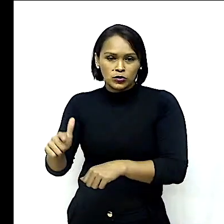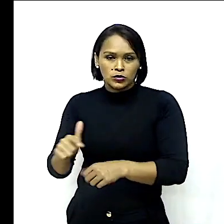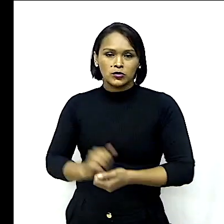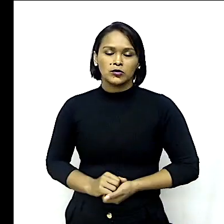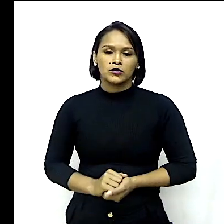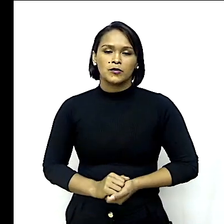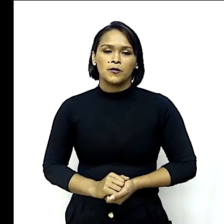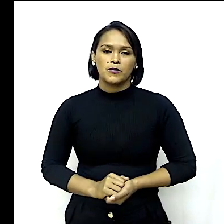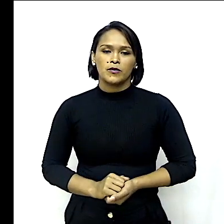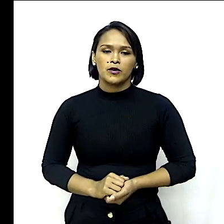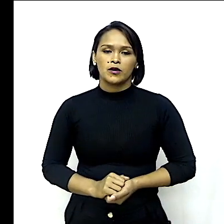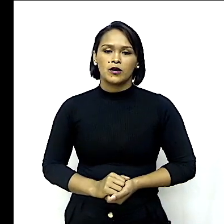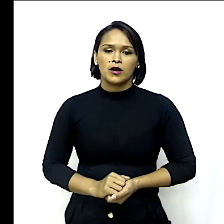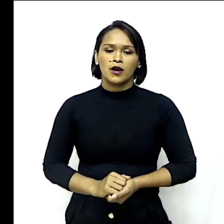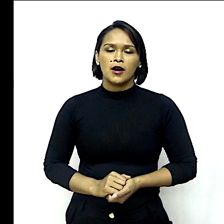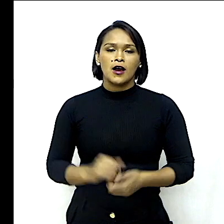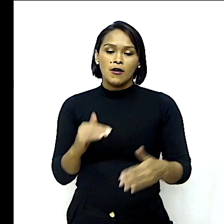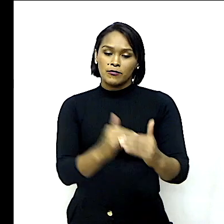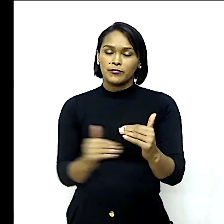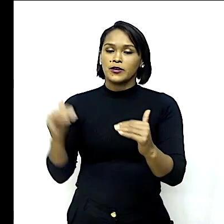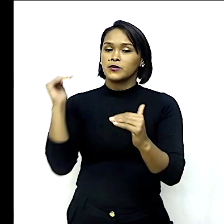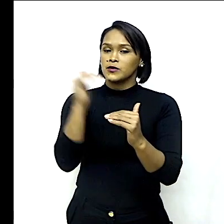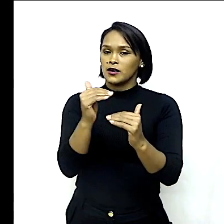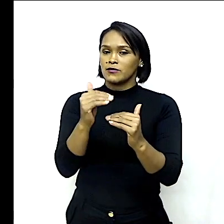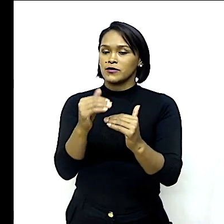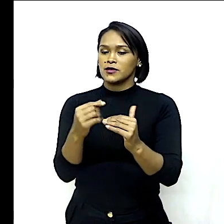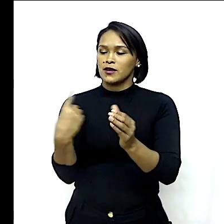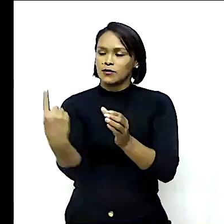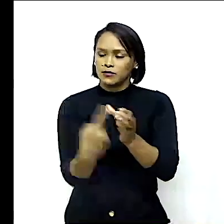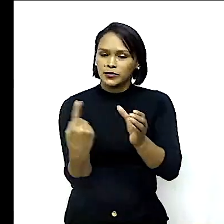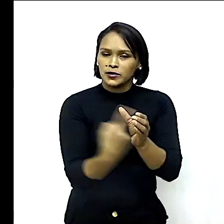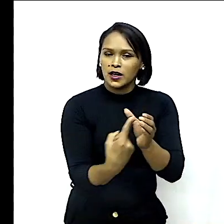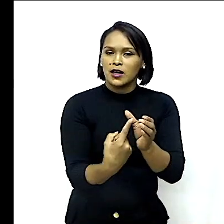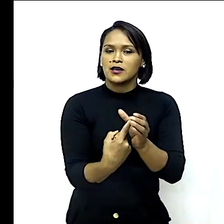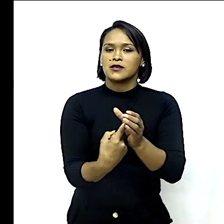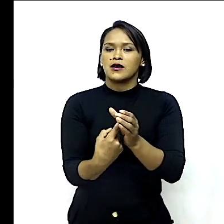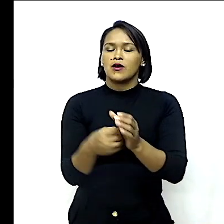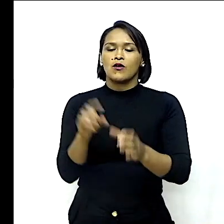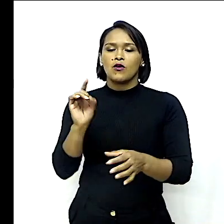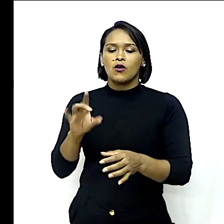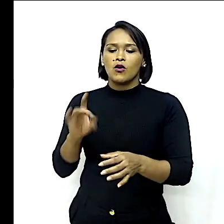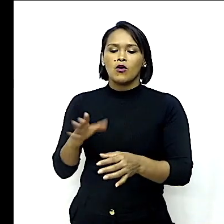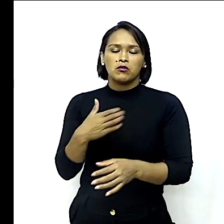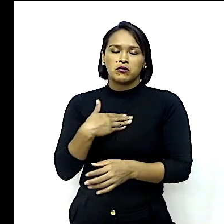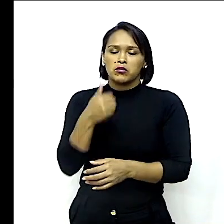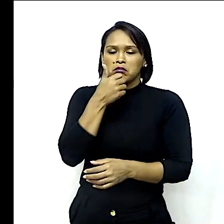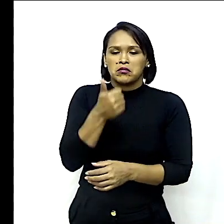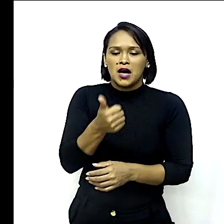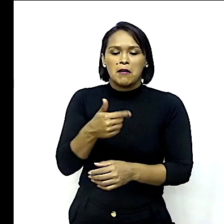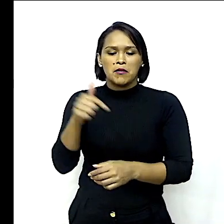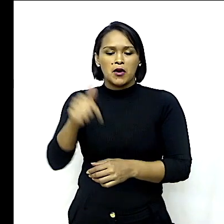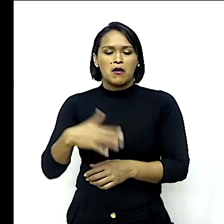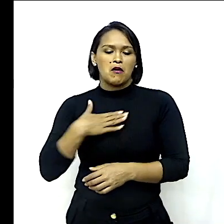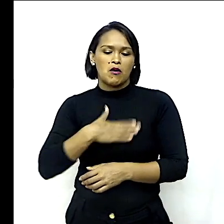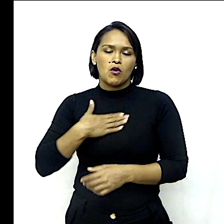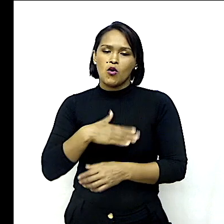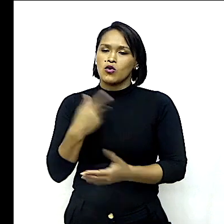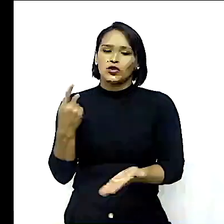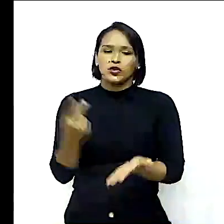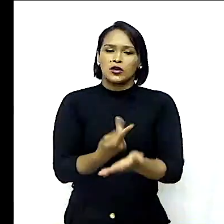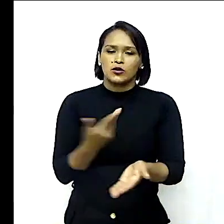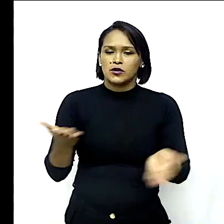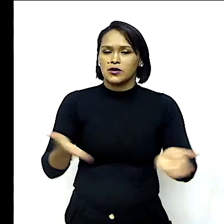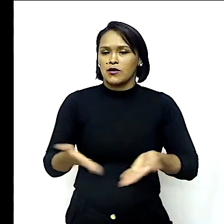sul-americanos vamos avançar em direção a uma integração maior ou estamos Há muitos os arranjos